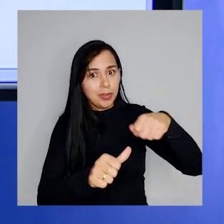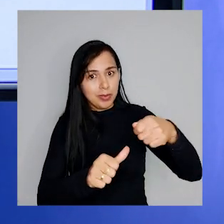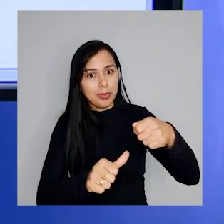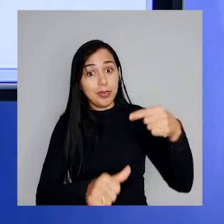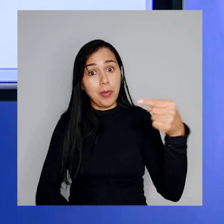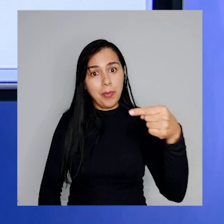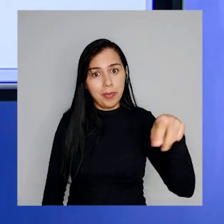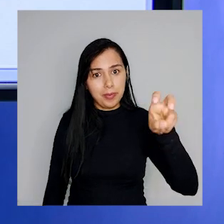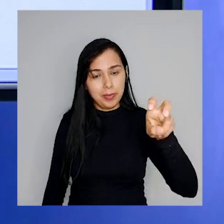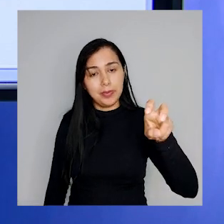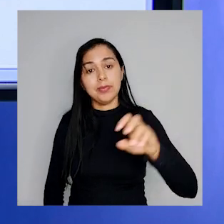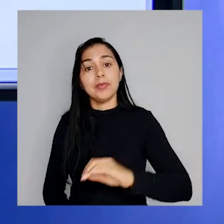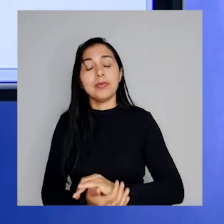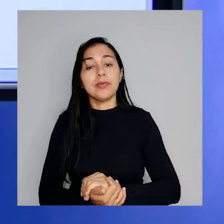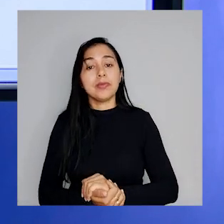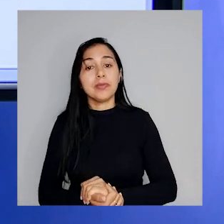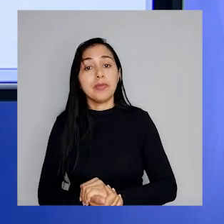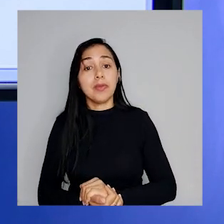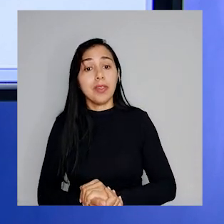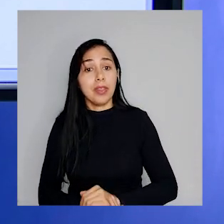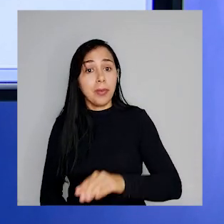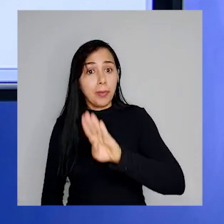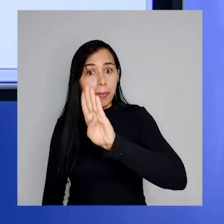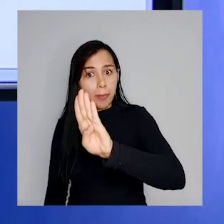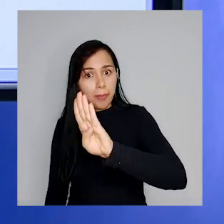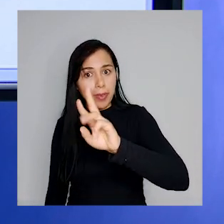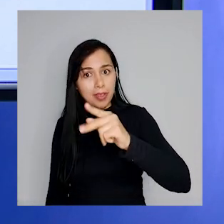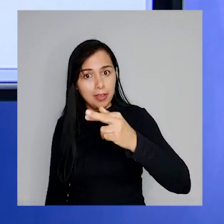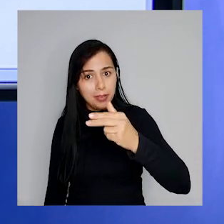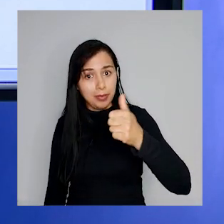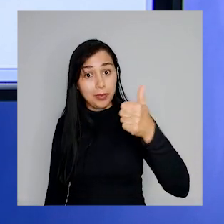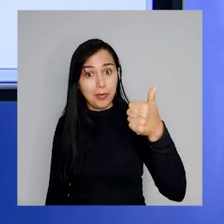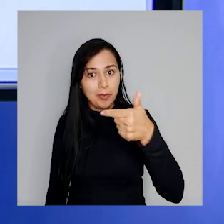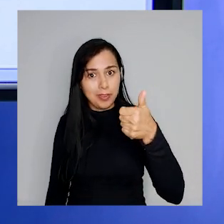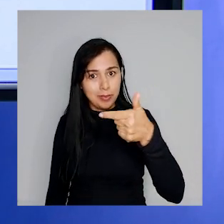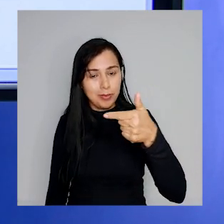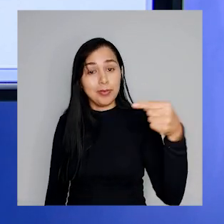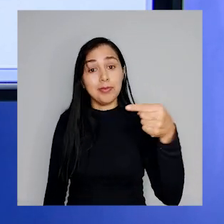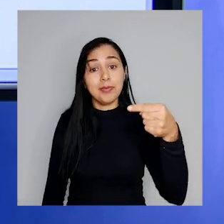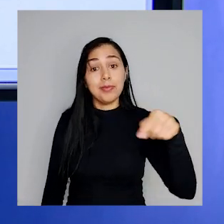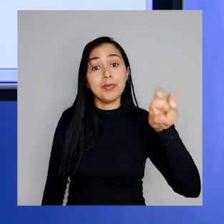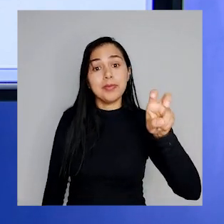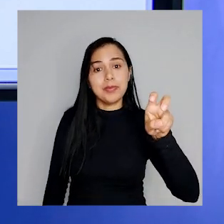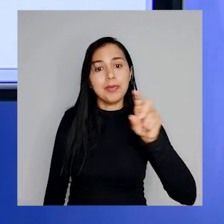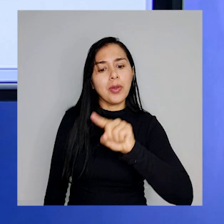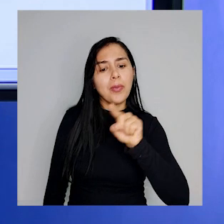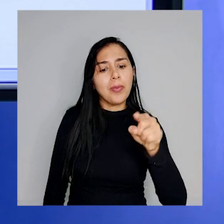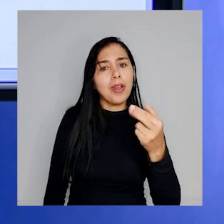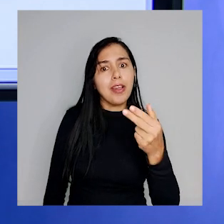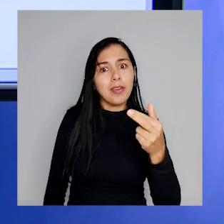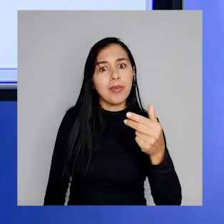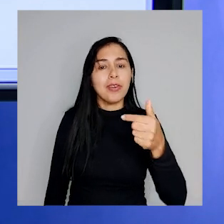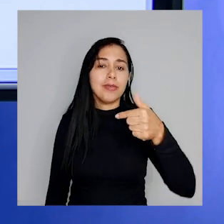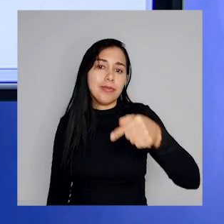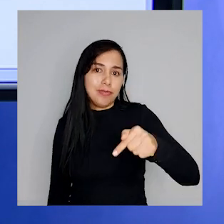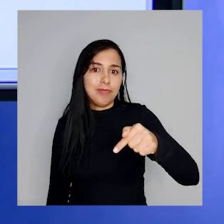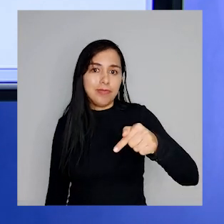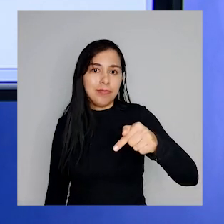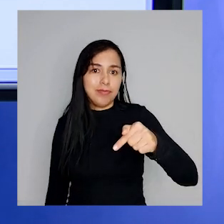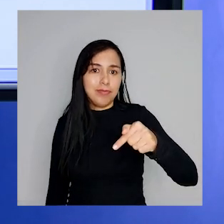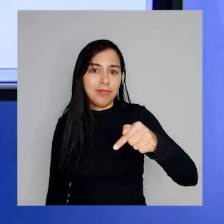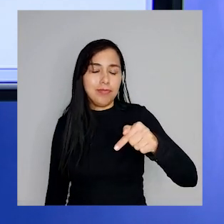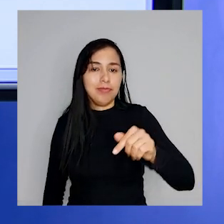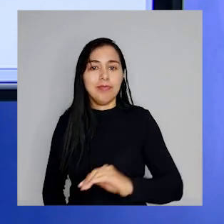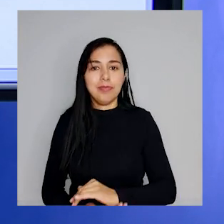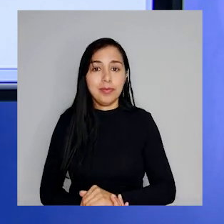Então, 12 menos 5 igual a 7